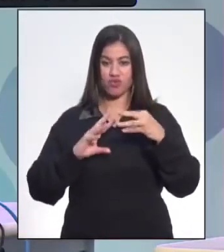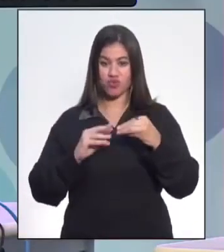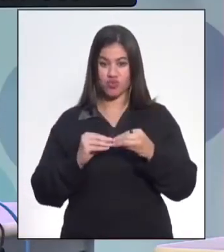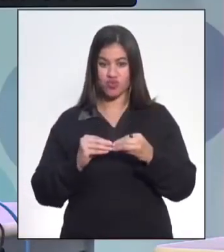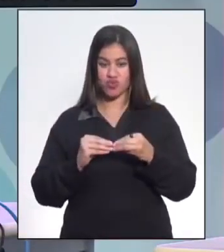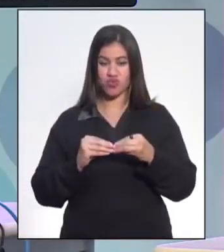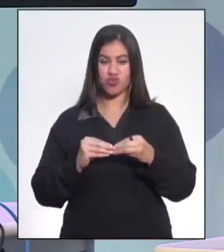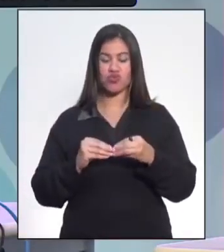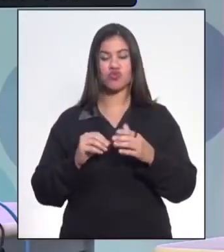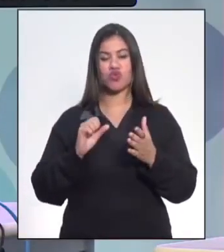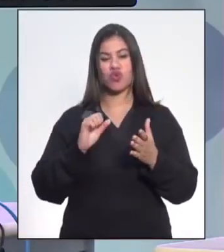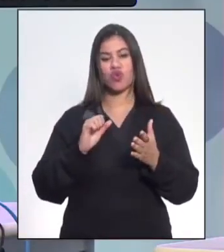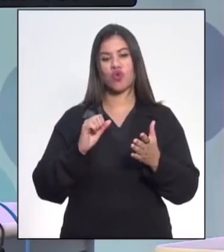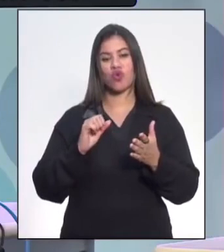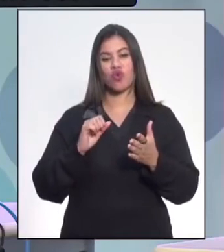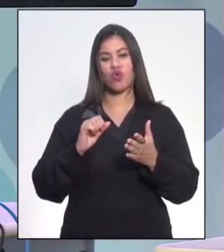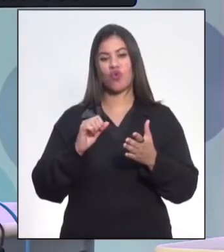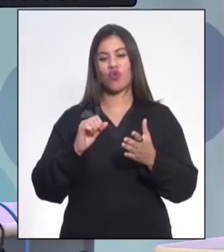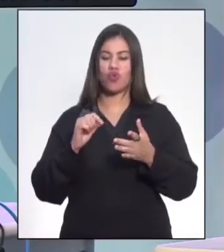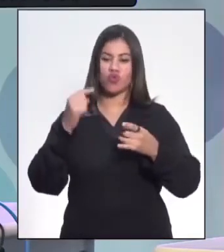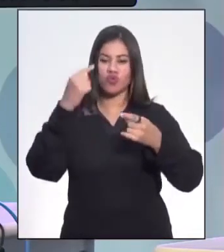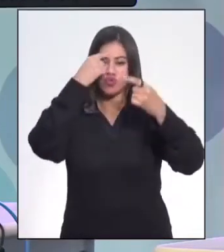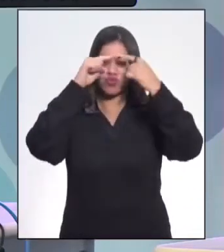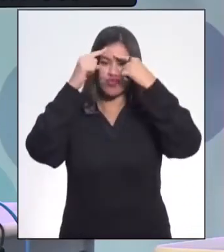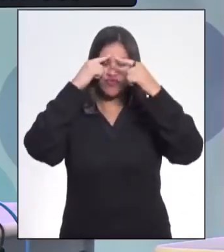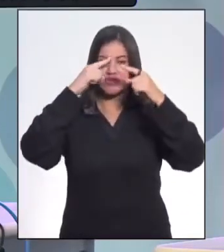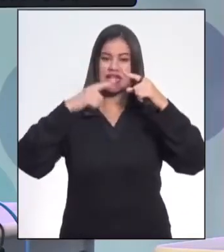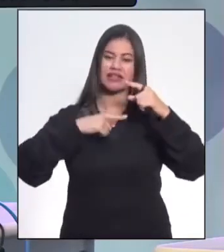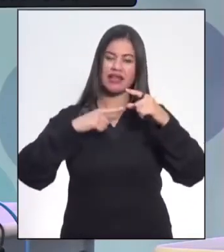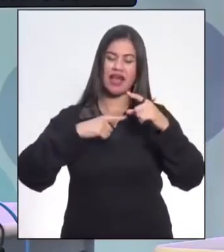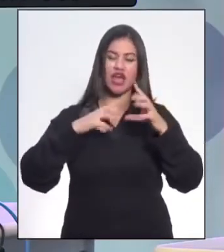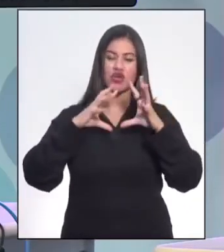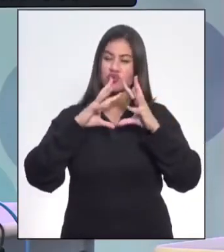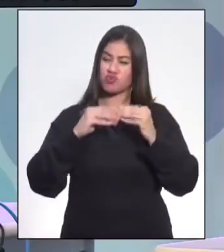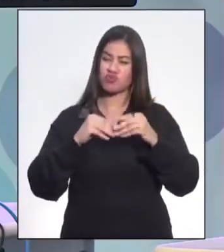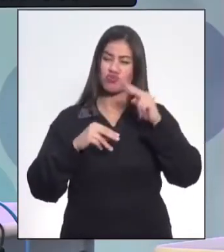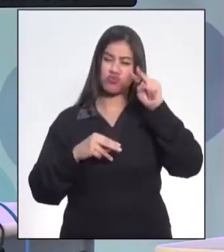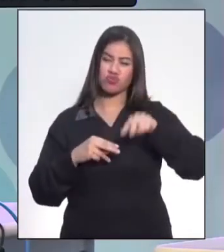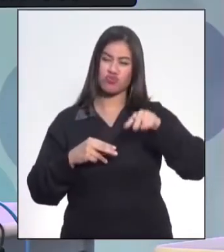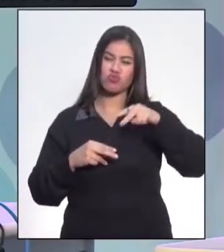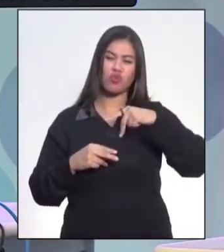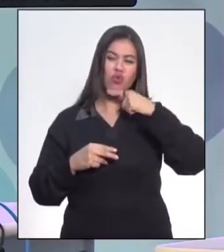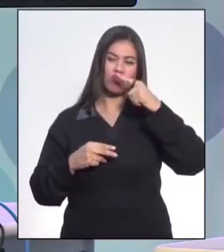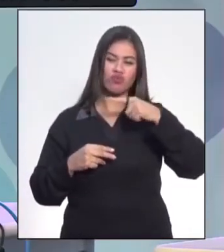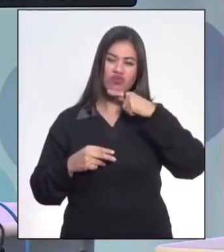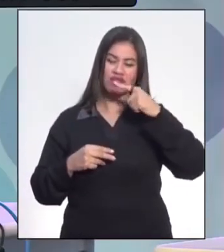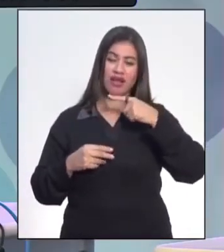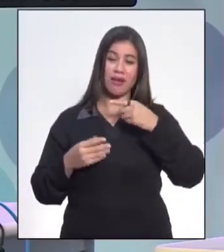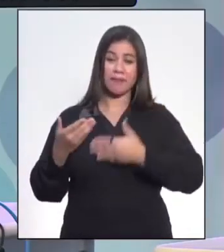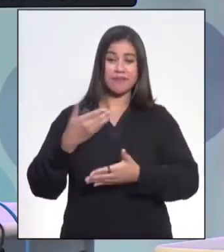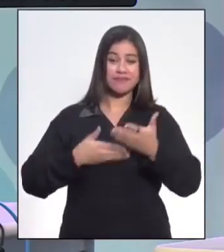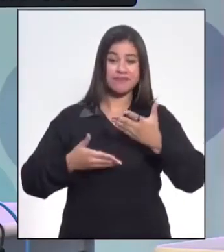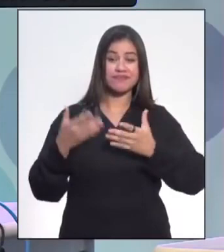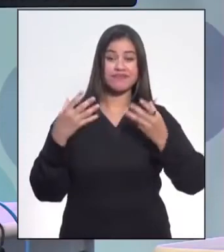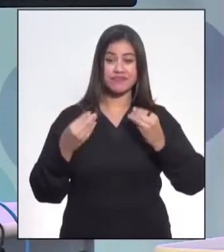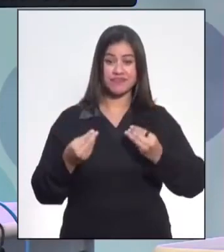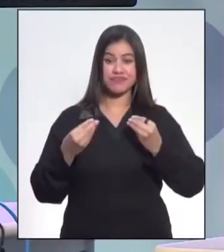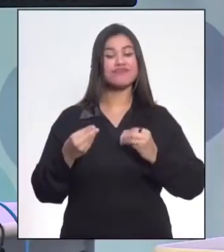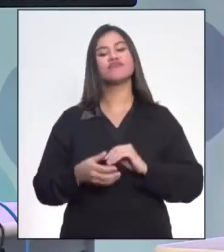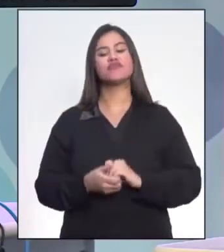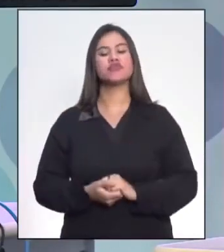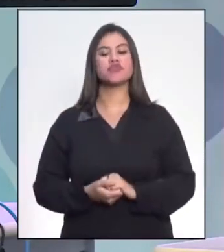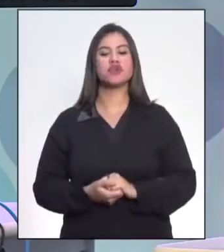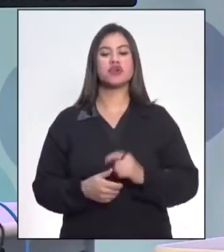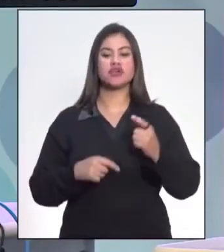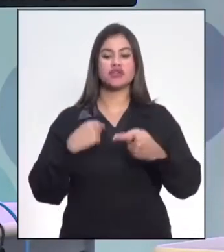olharem se ficou alguma dúvida, porque a gente não conseguiu olhar todos, né, professores? Porque é muita interação no chat. E na próxima